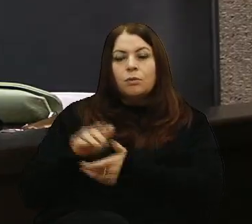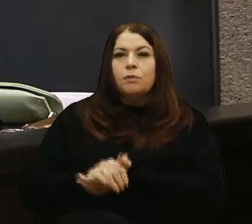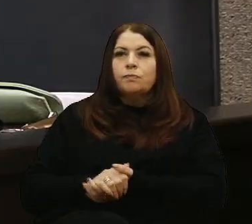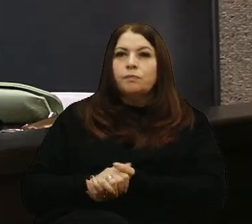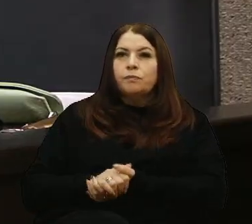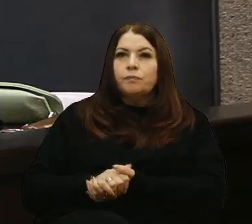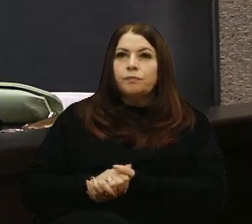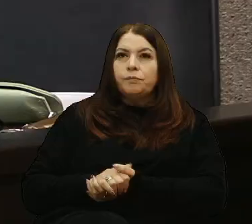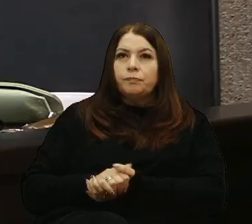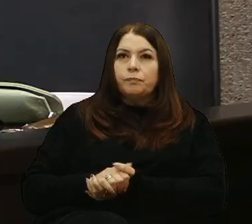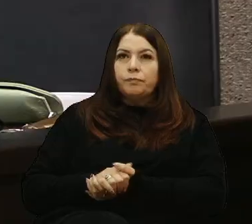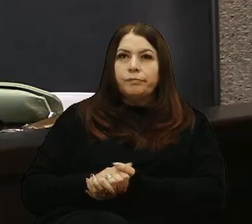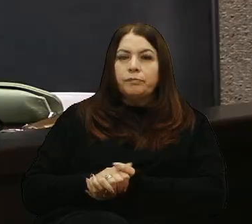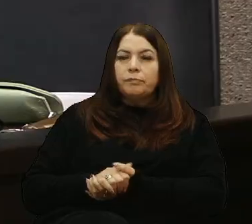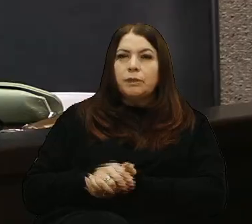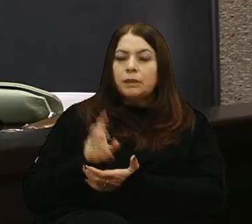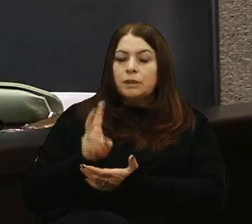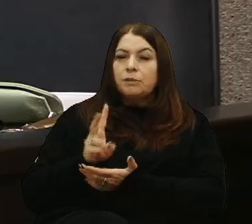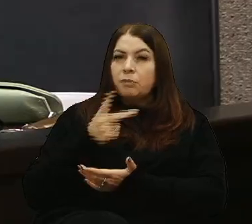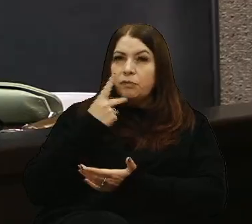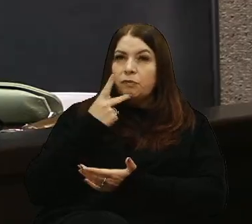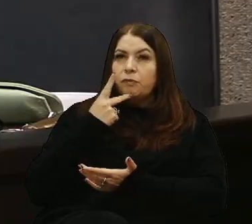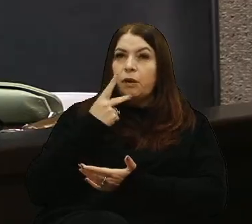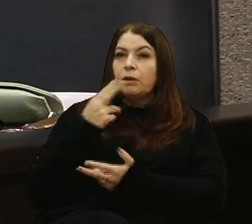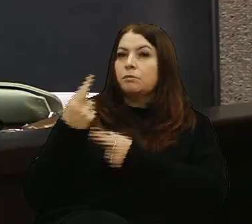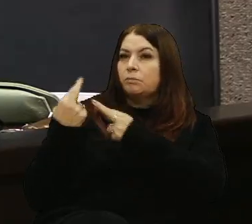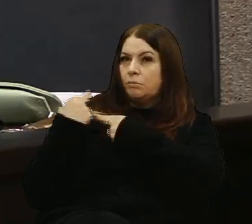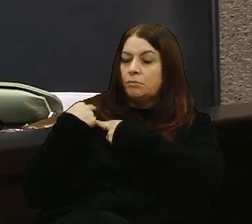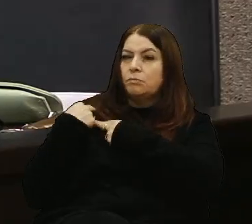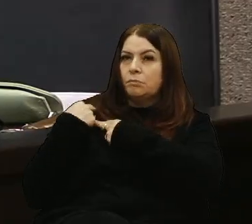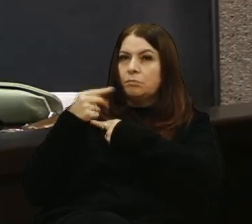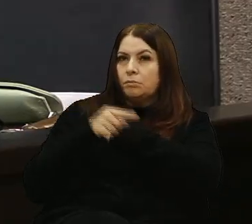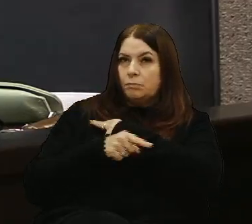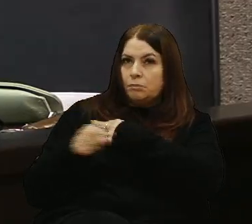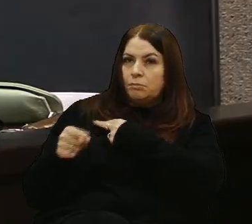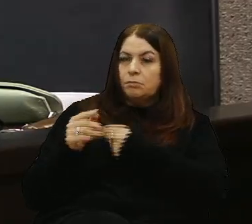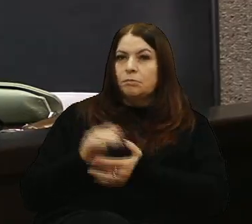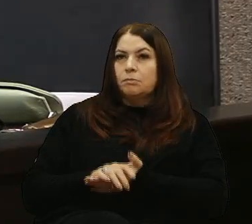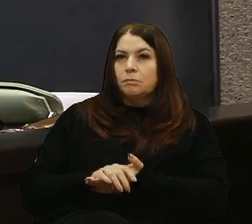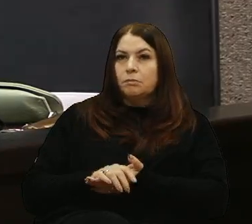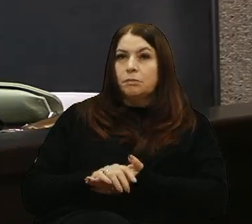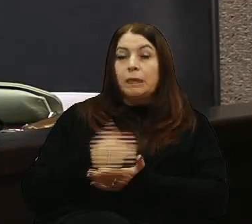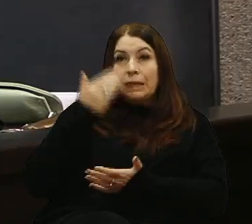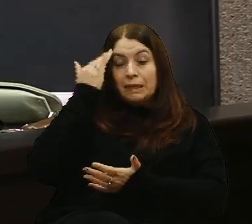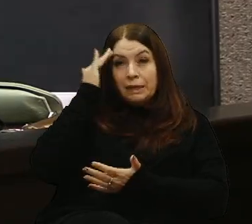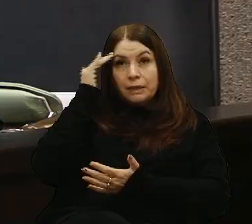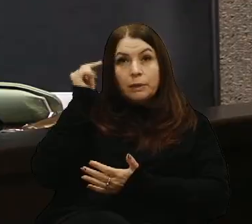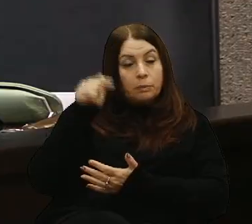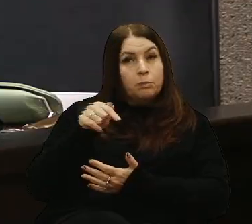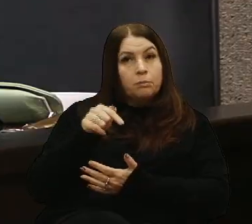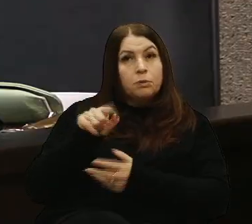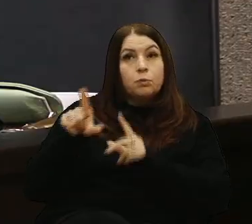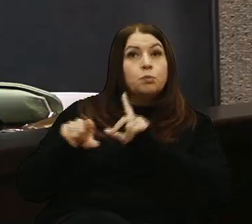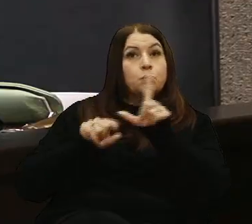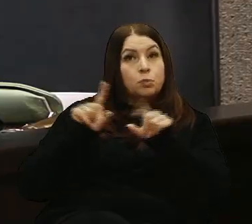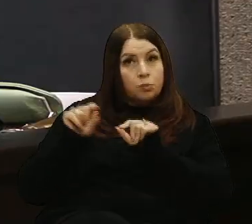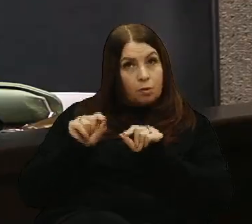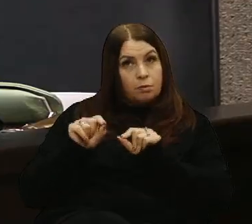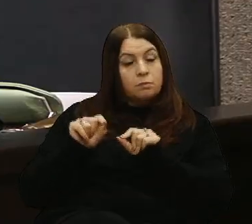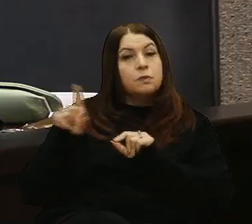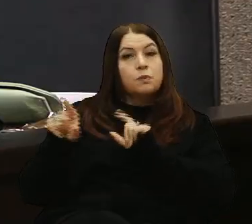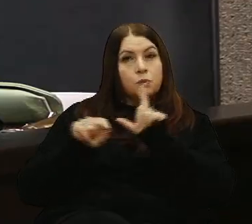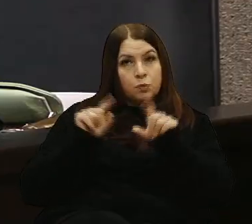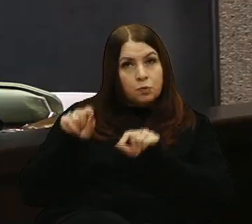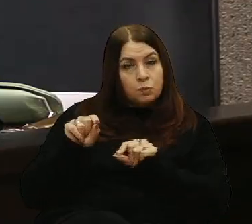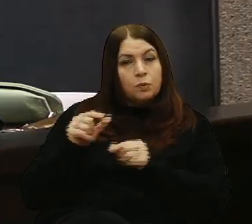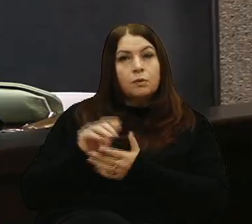a gente sempre coloca a questão das responsabilidades para eles, né? Porque entendemos que são escolhas, né?